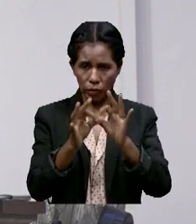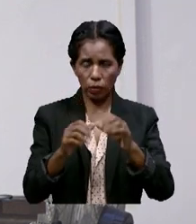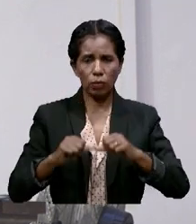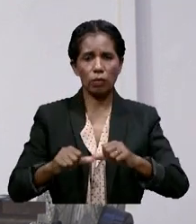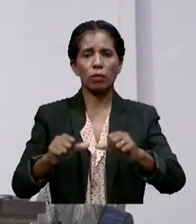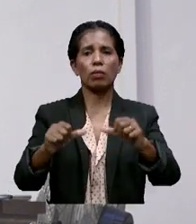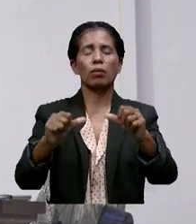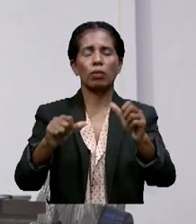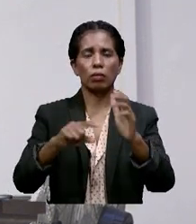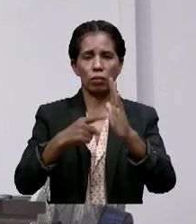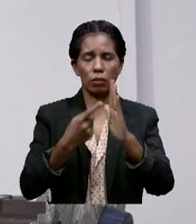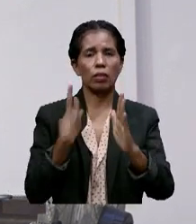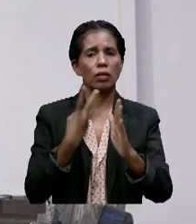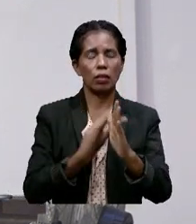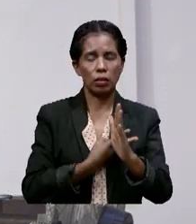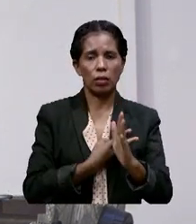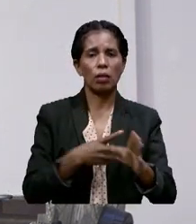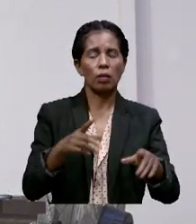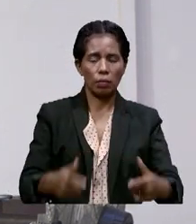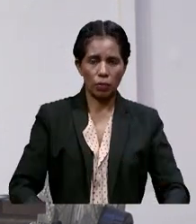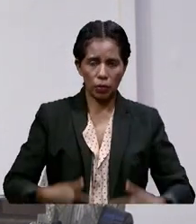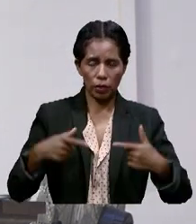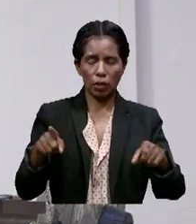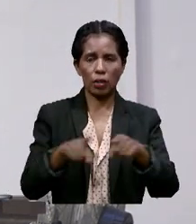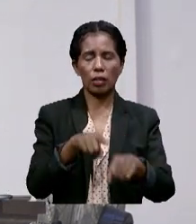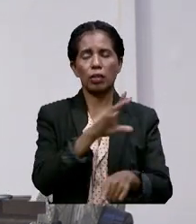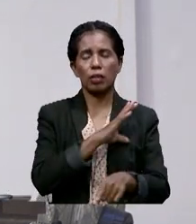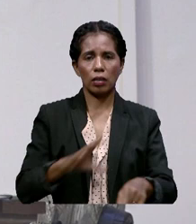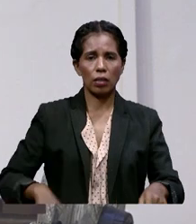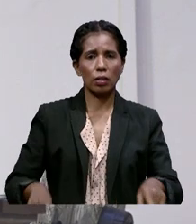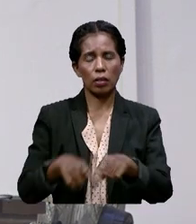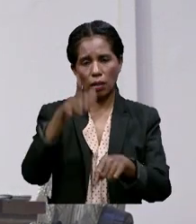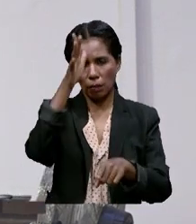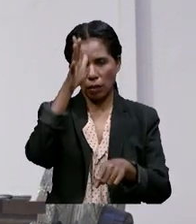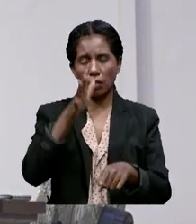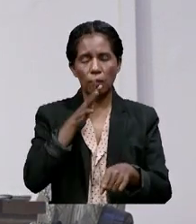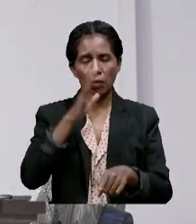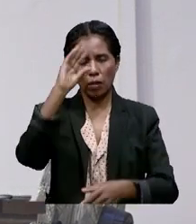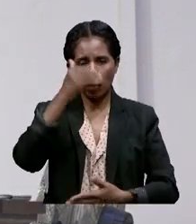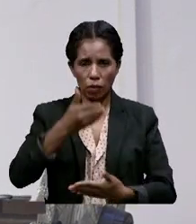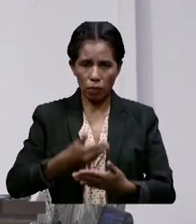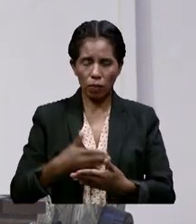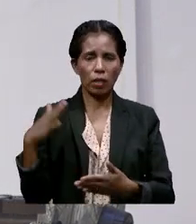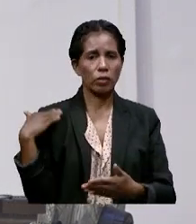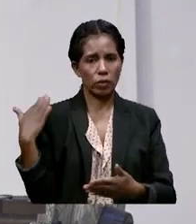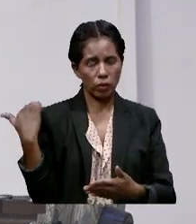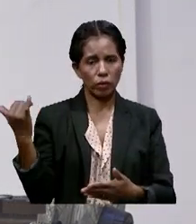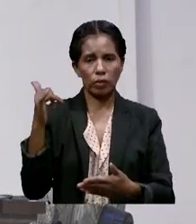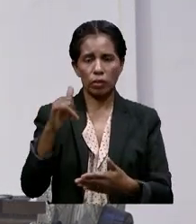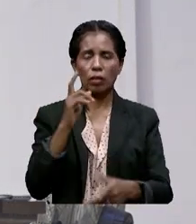moris. Nudar sarani, nudar aman, nudar ina, nudar oan, nudar foinsai,